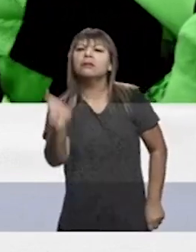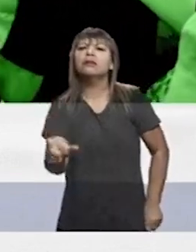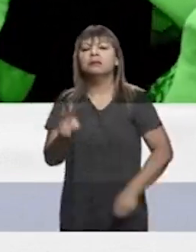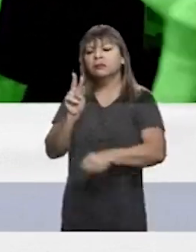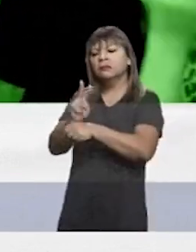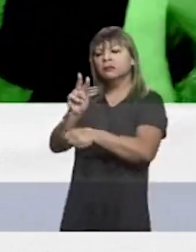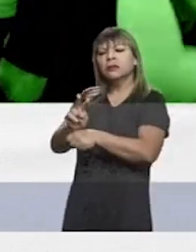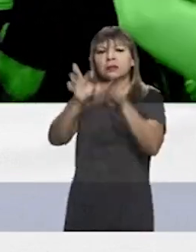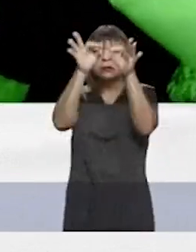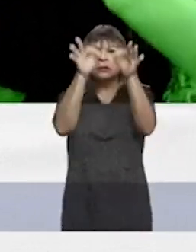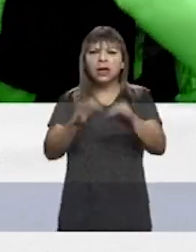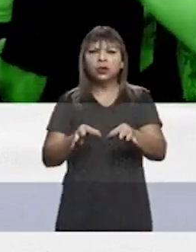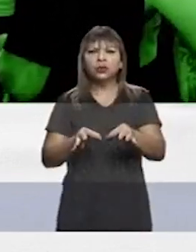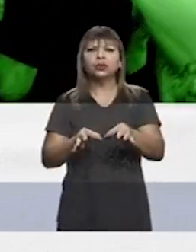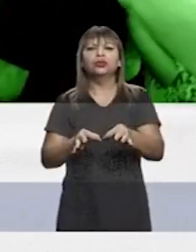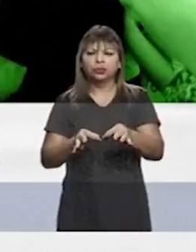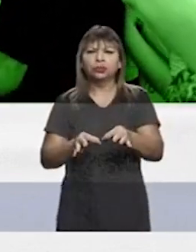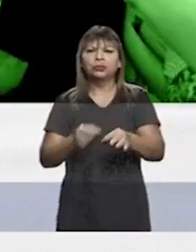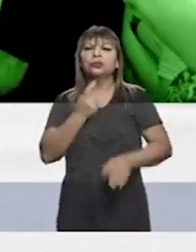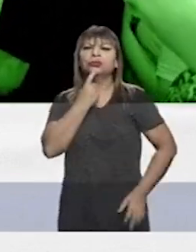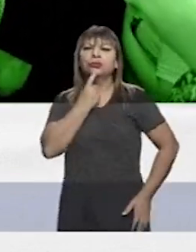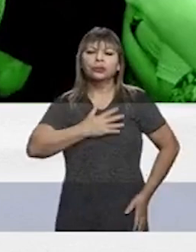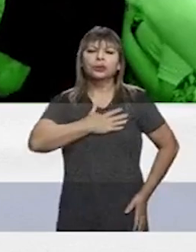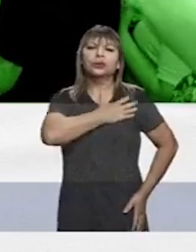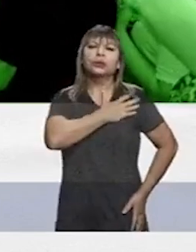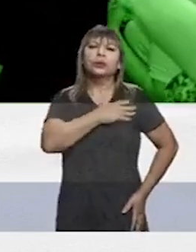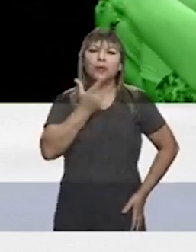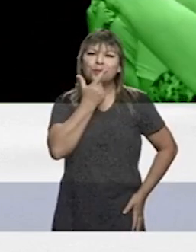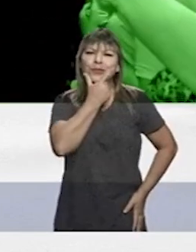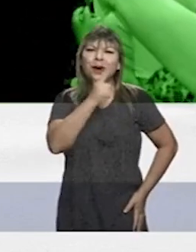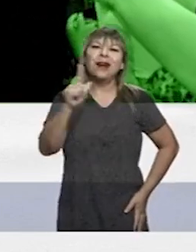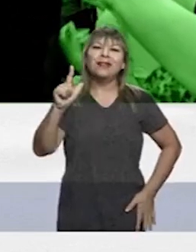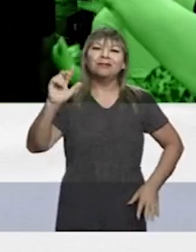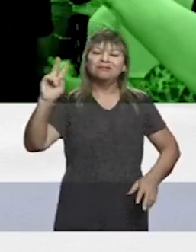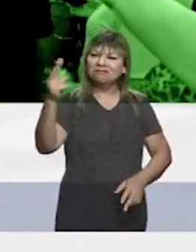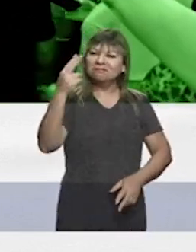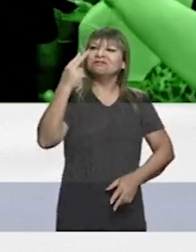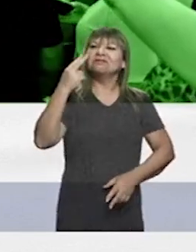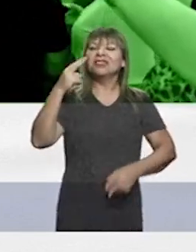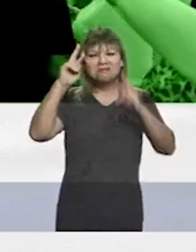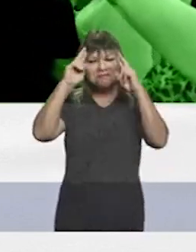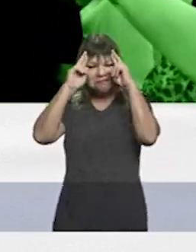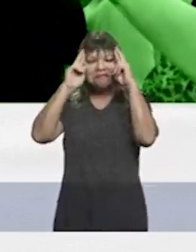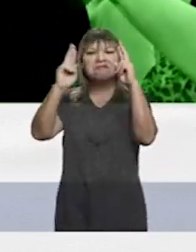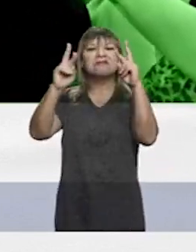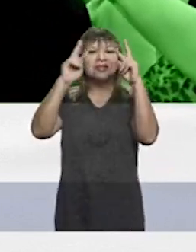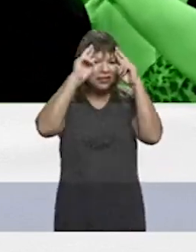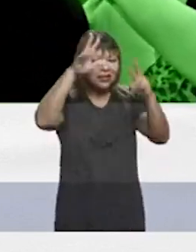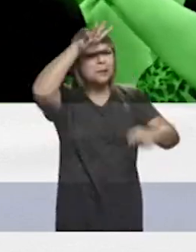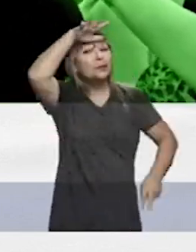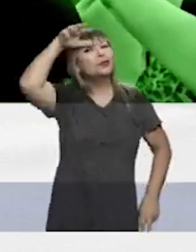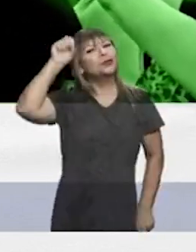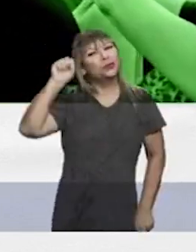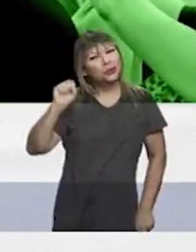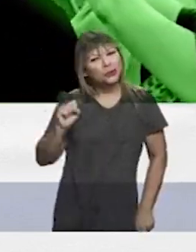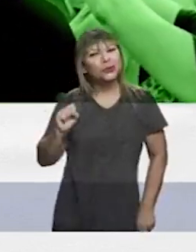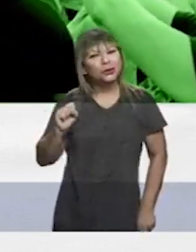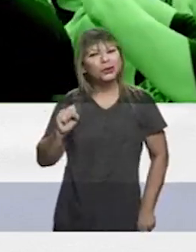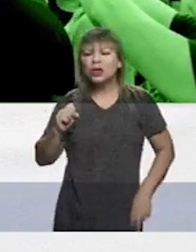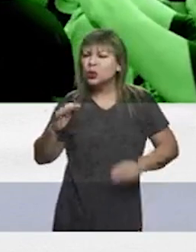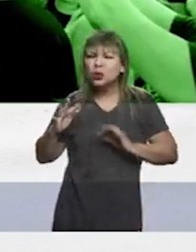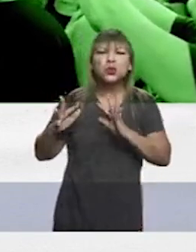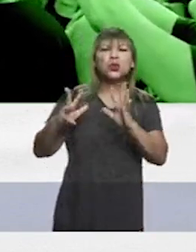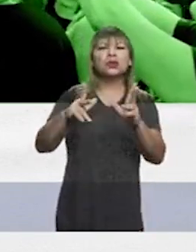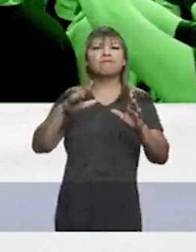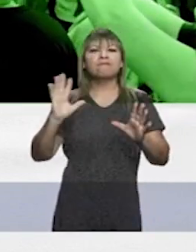cidadão, do que é certo e justo, Capitão Contar conquistou a admiração e respeito dos sul-mato-grossenses. E